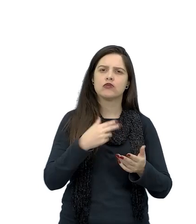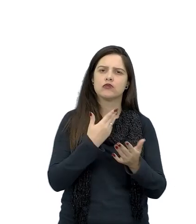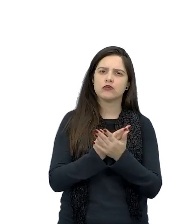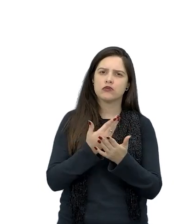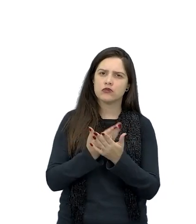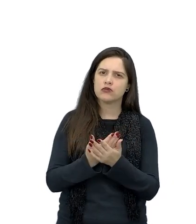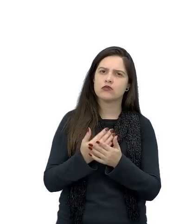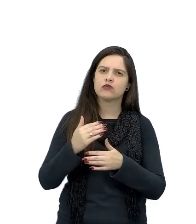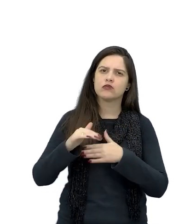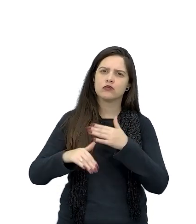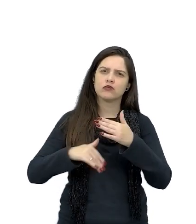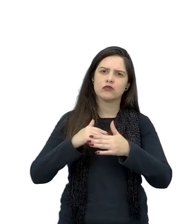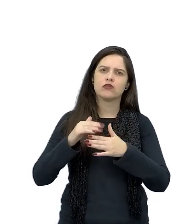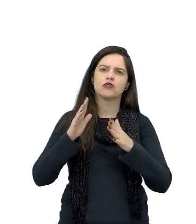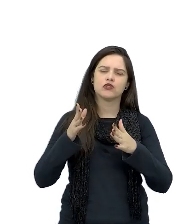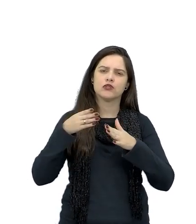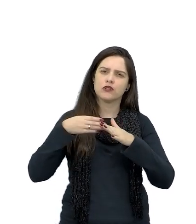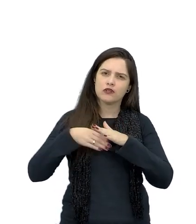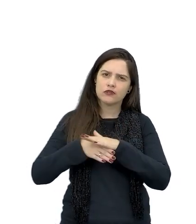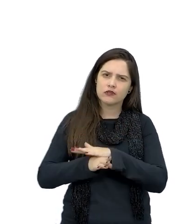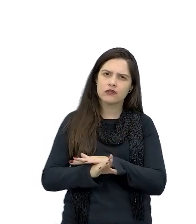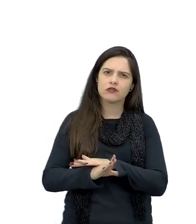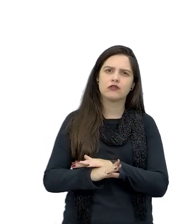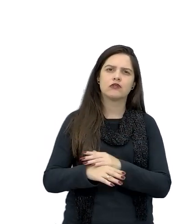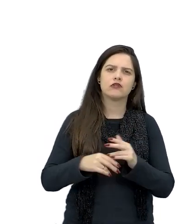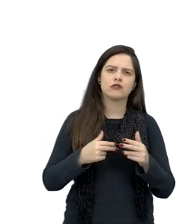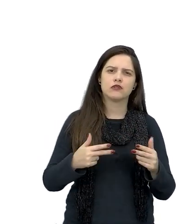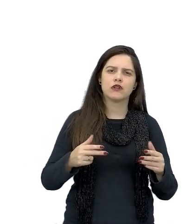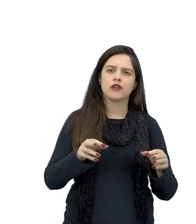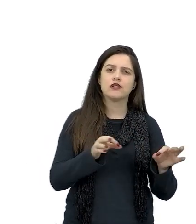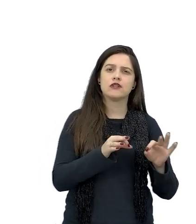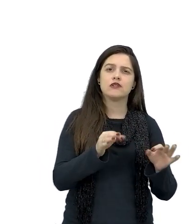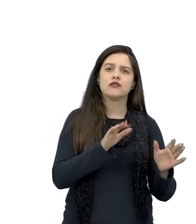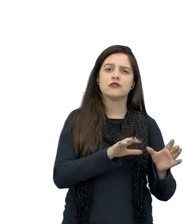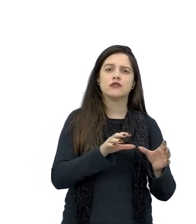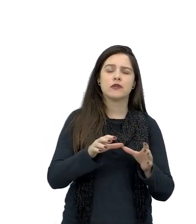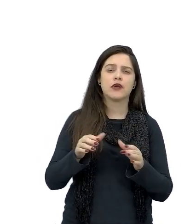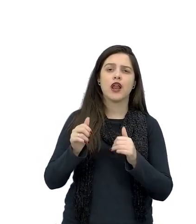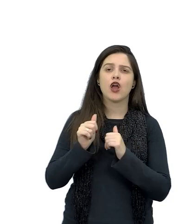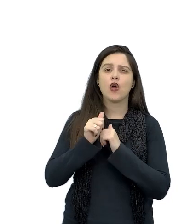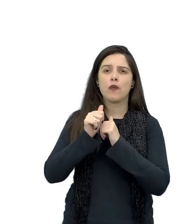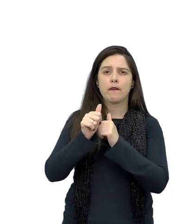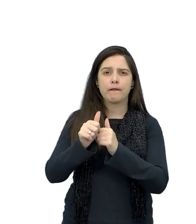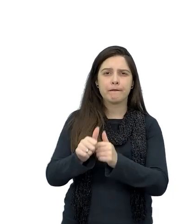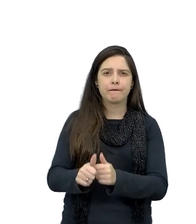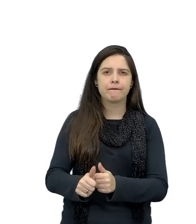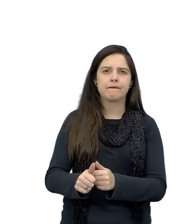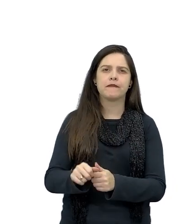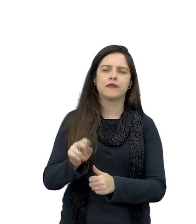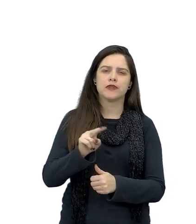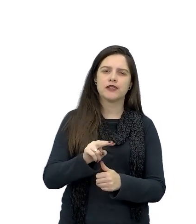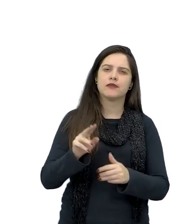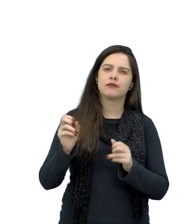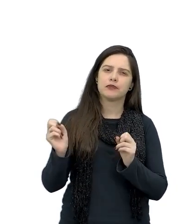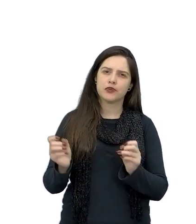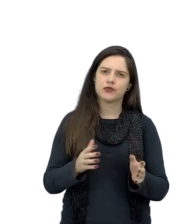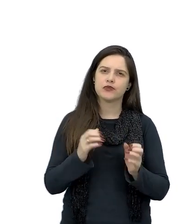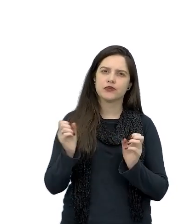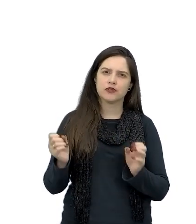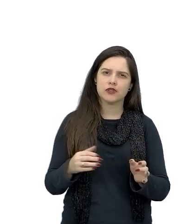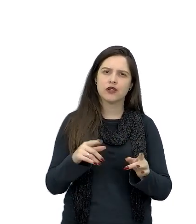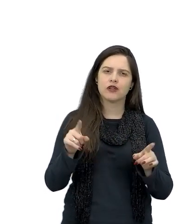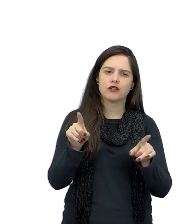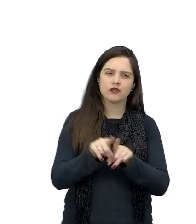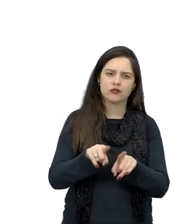algumas produções já elencadas, né, já ali separadas, um acompanhamento realizado durante a produção e com